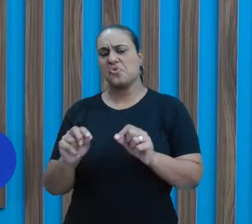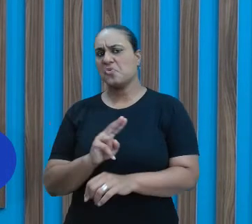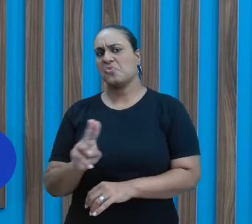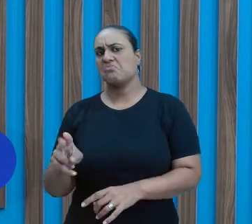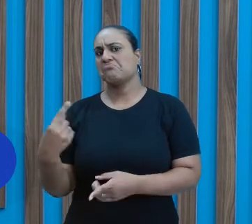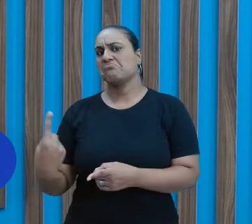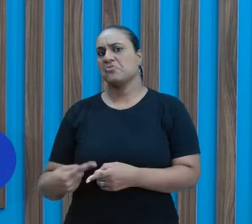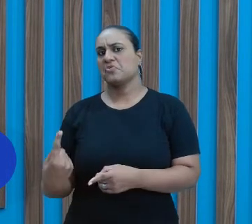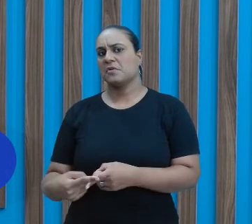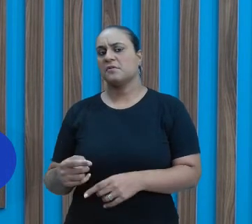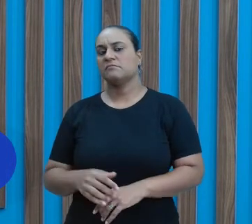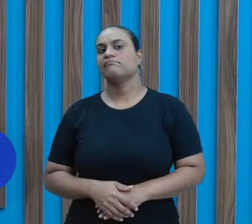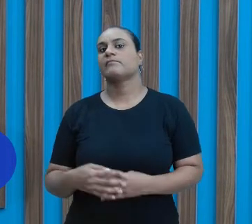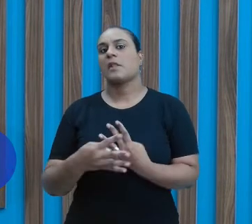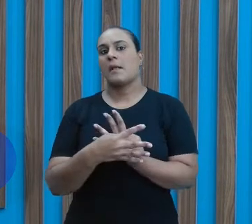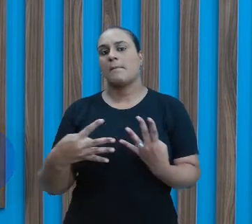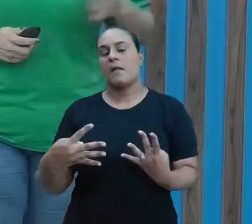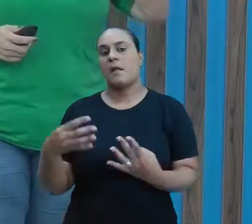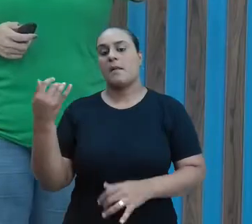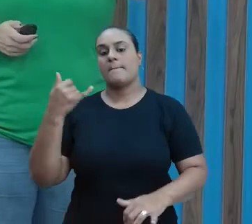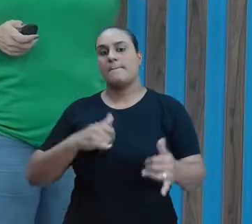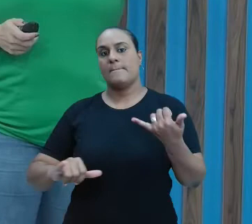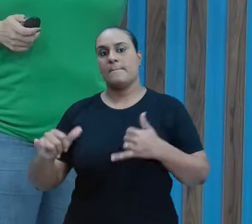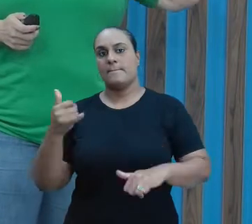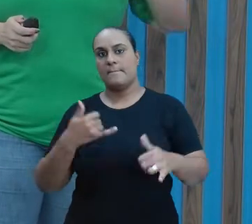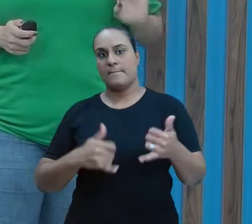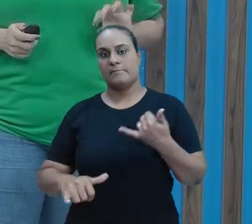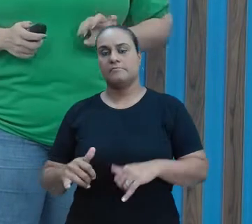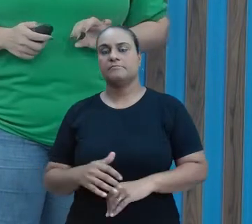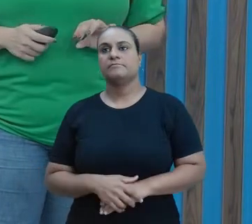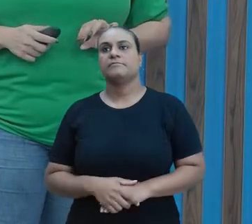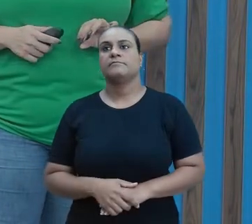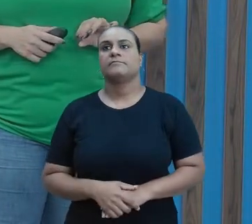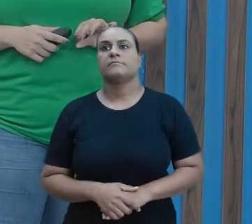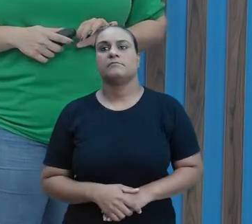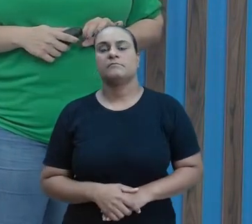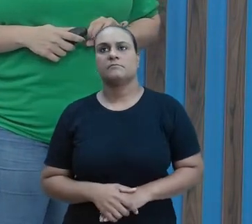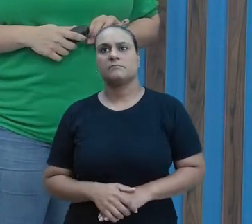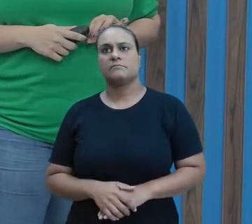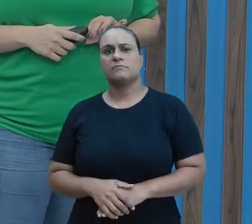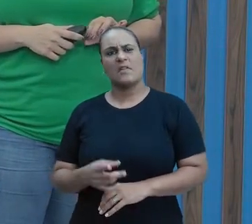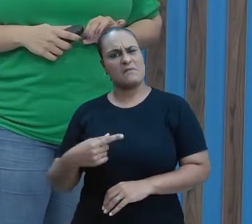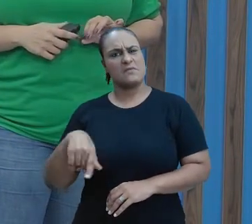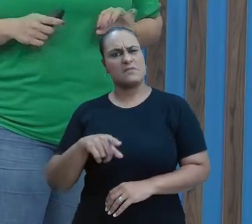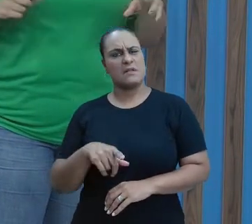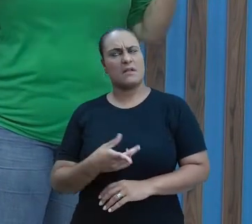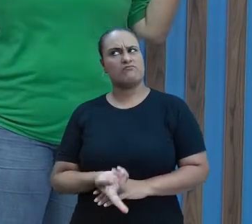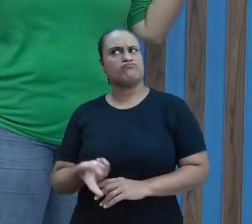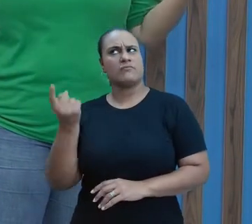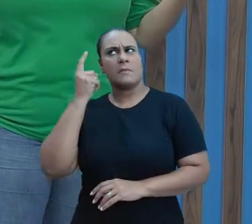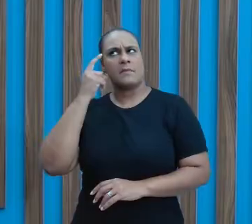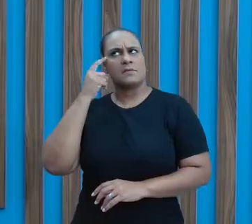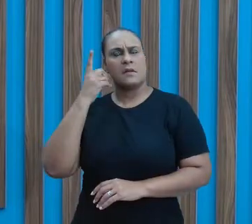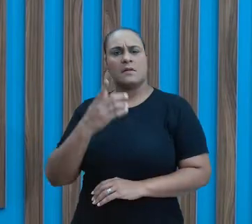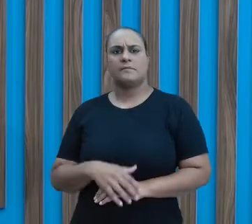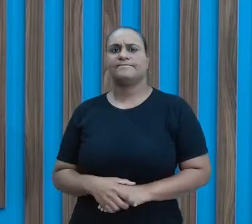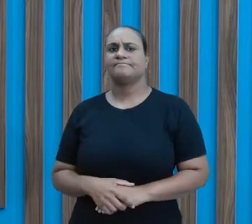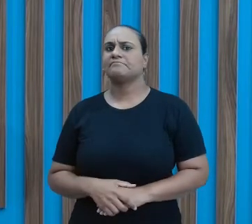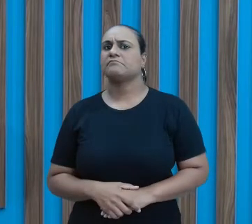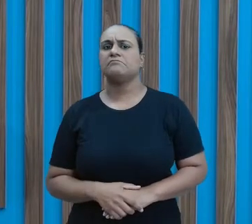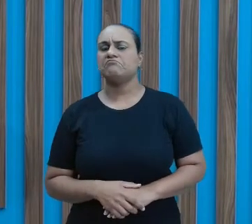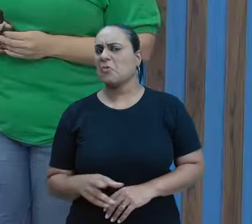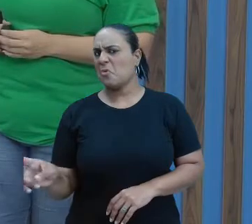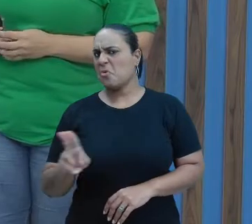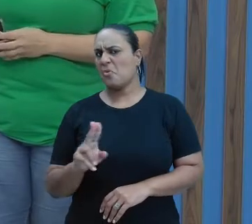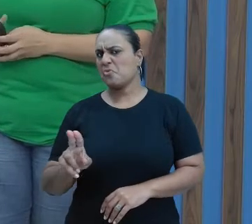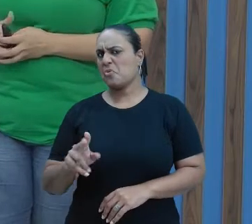é? Tabela periódica. Será que alguém já se perguntou isso? Eu acho que já, né, professora? Porque não é um nome, né, usual,